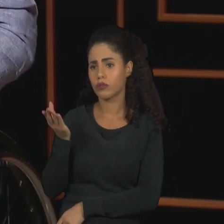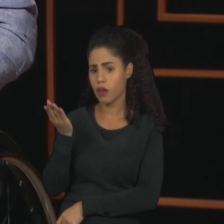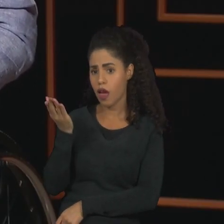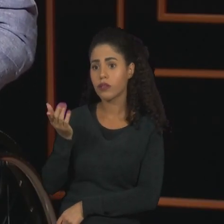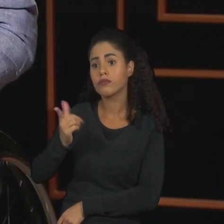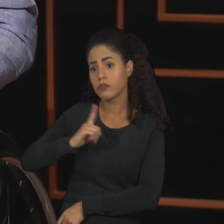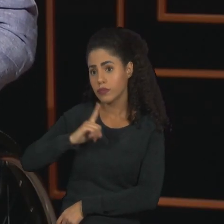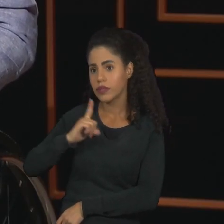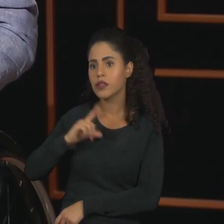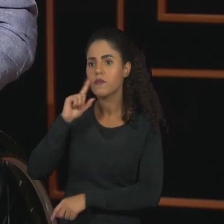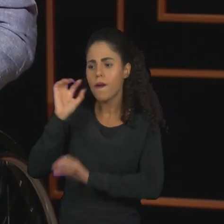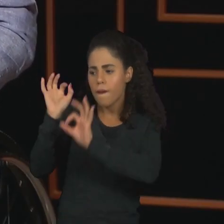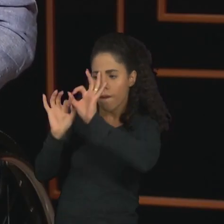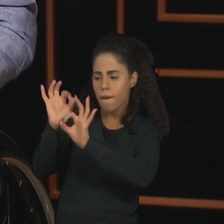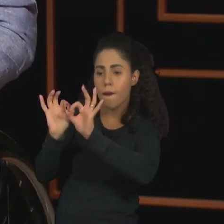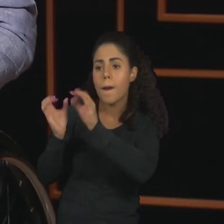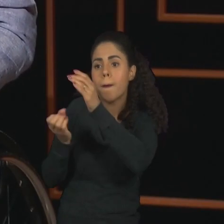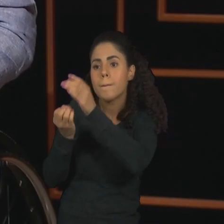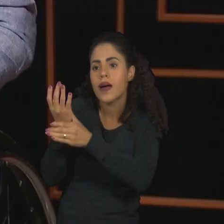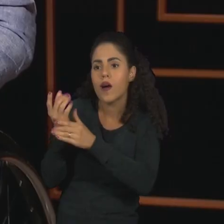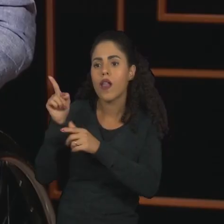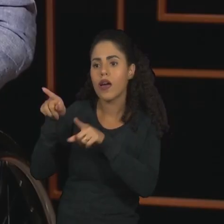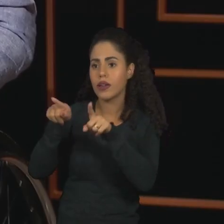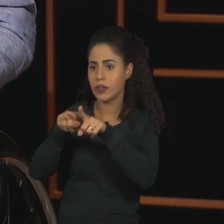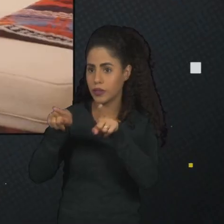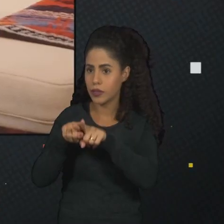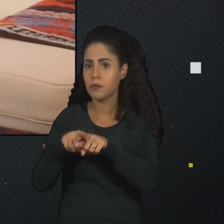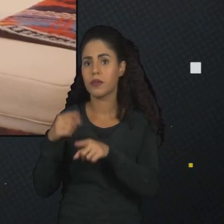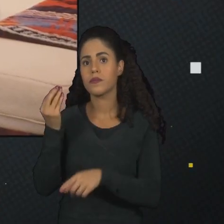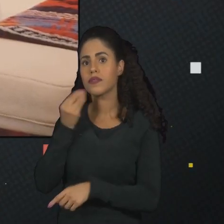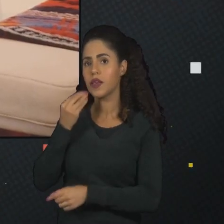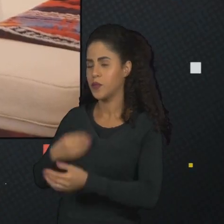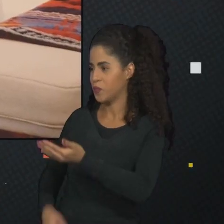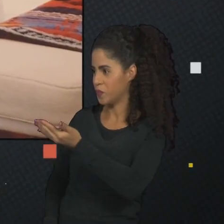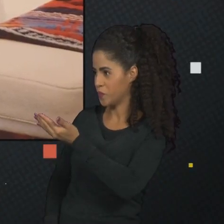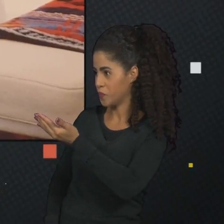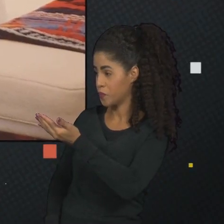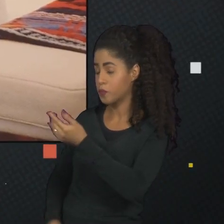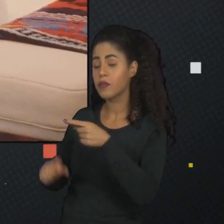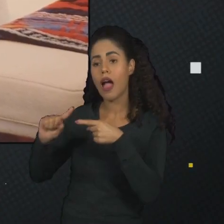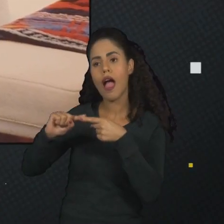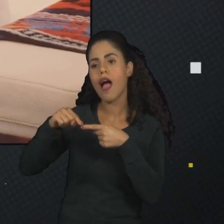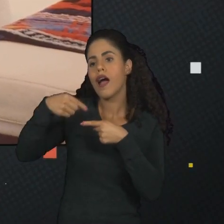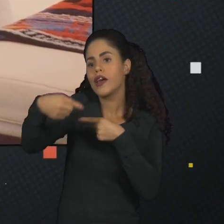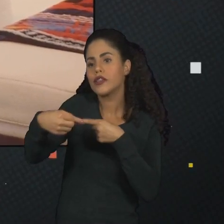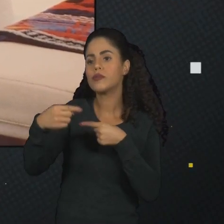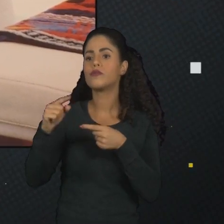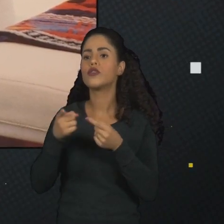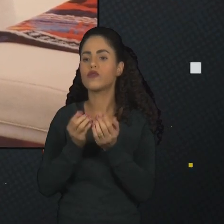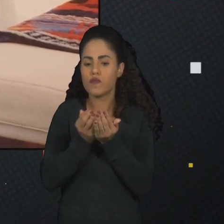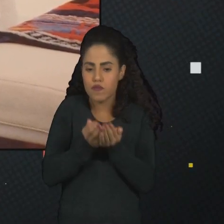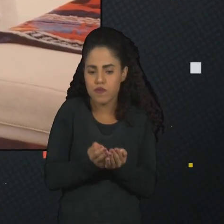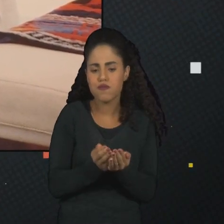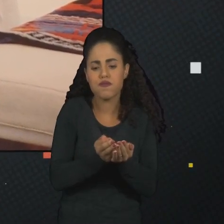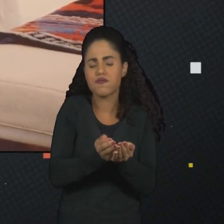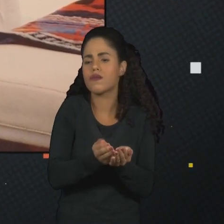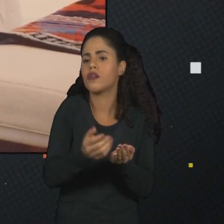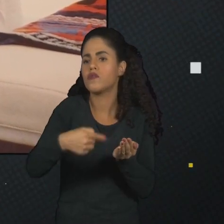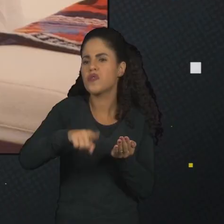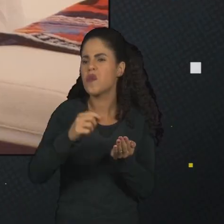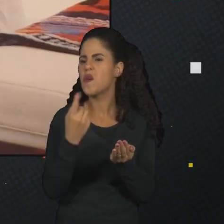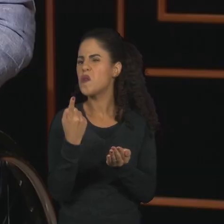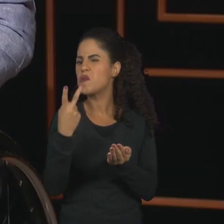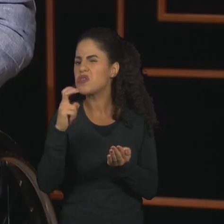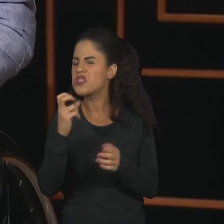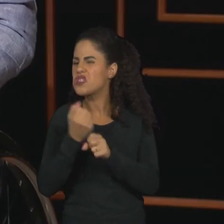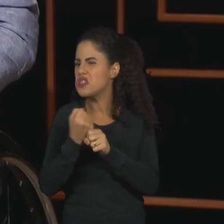reconstruí ele lá em São José dos Campos. e depois foi para o mar, ficou uns